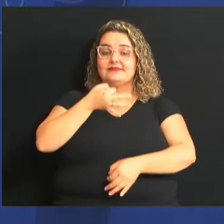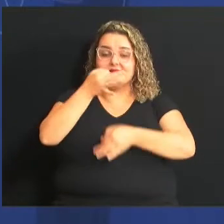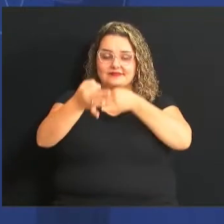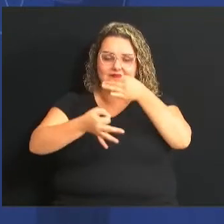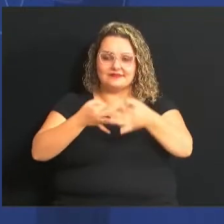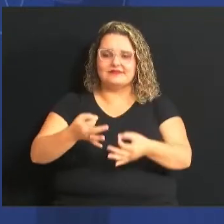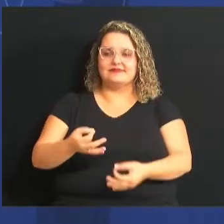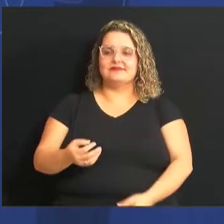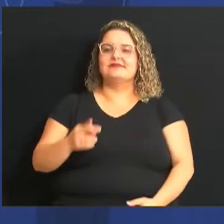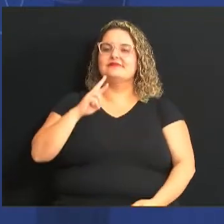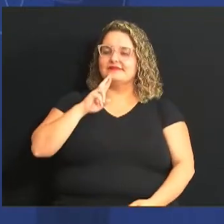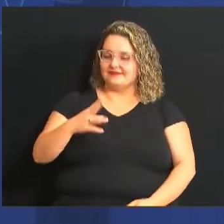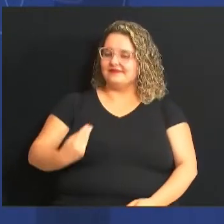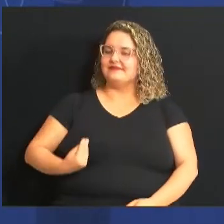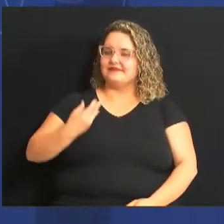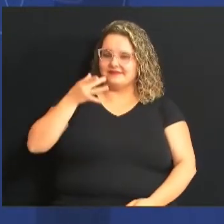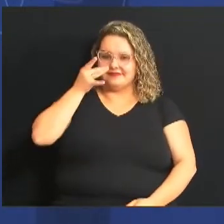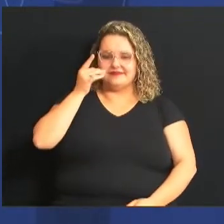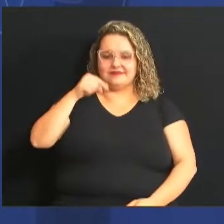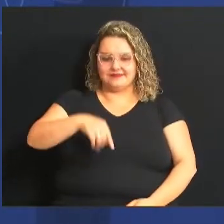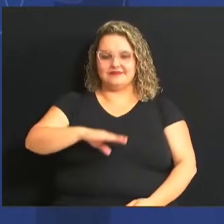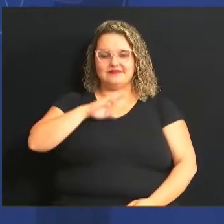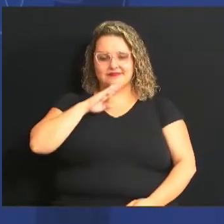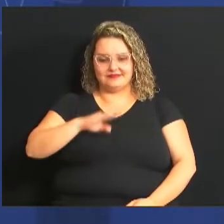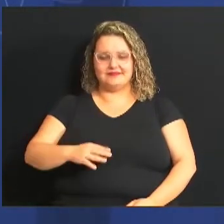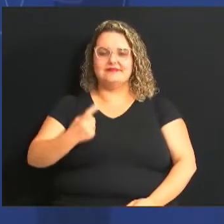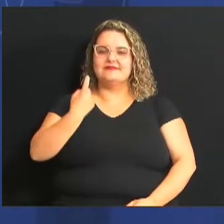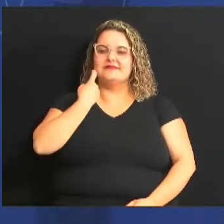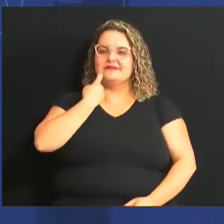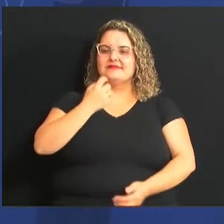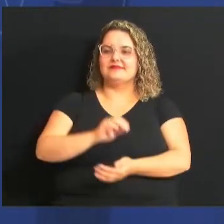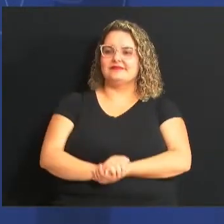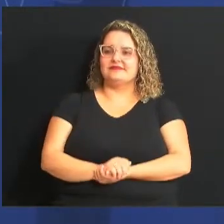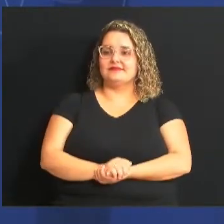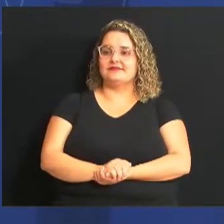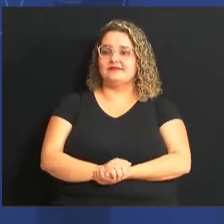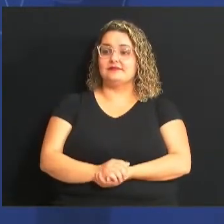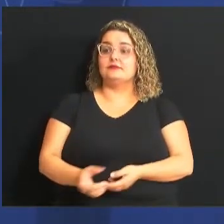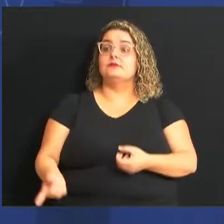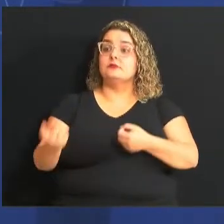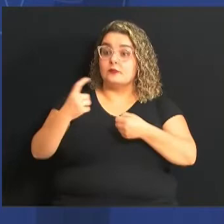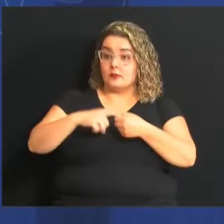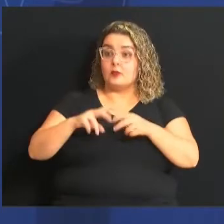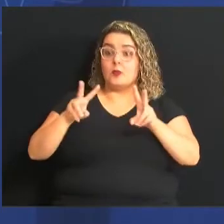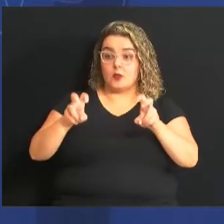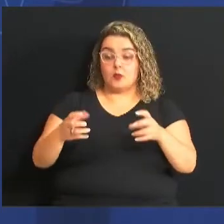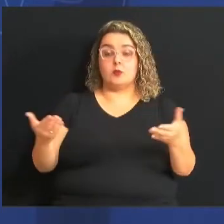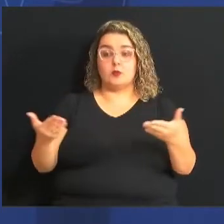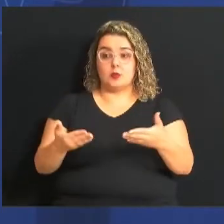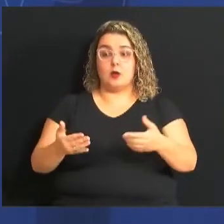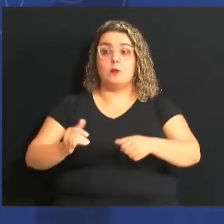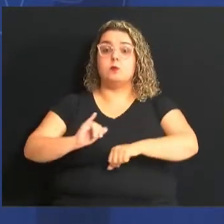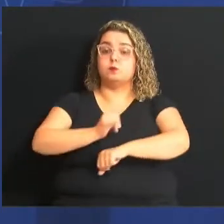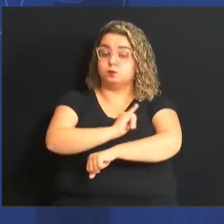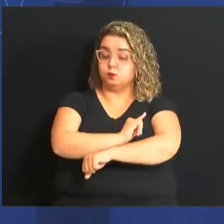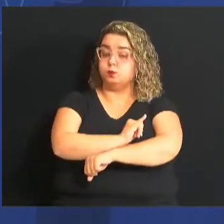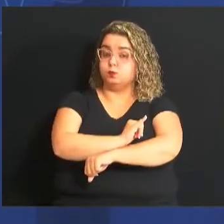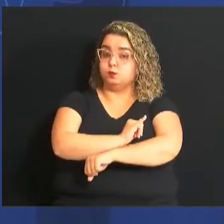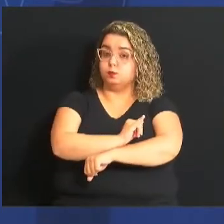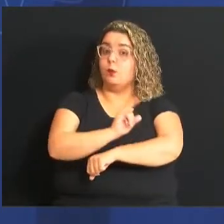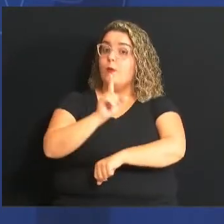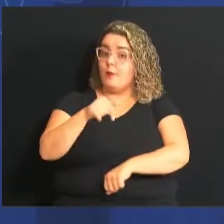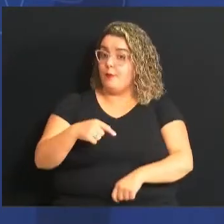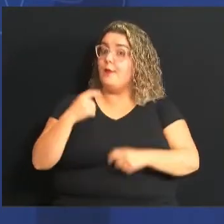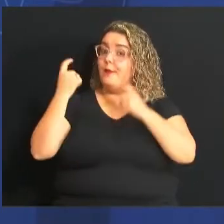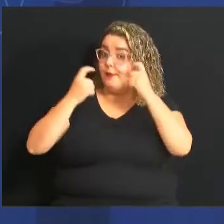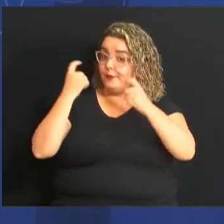gente te responde ao vivo nessa tarde de sexta-feira. E vamos voltar então ao tema de hoje, obesidade. É algo que